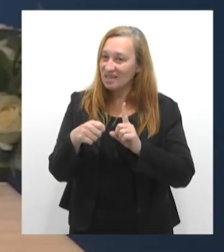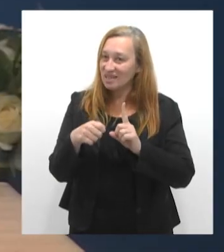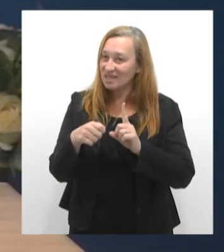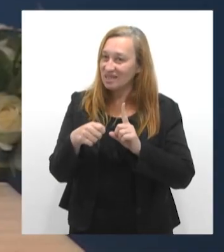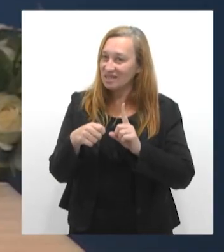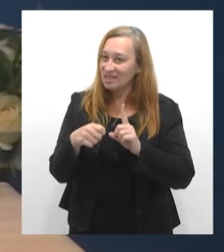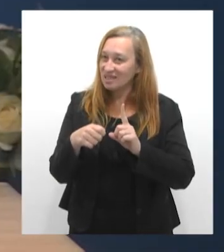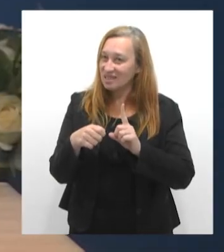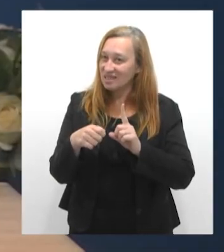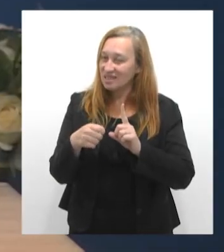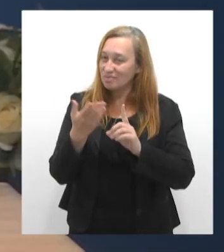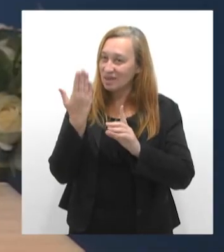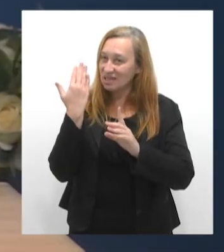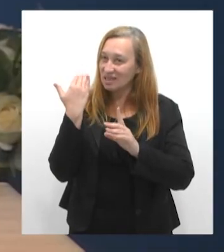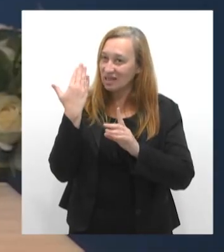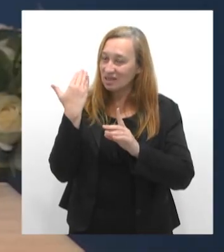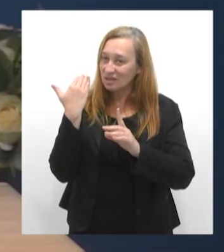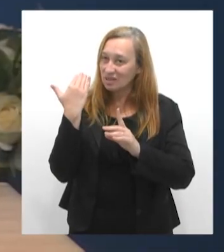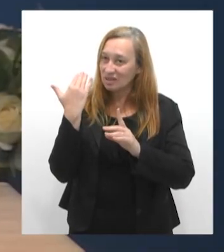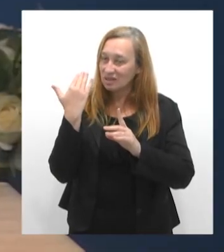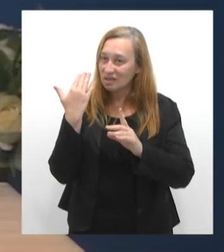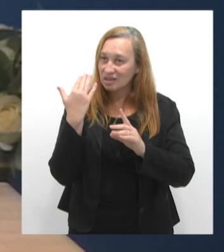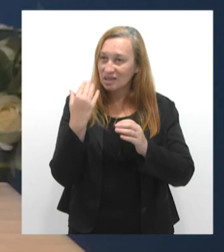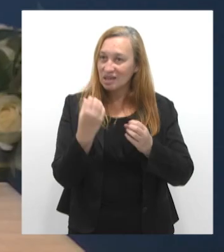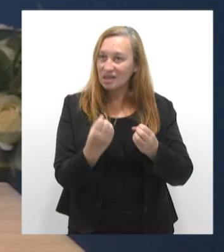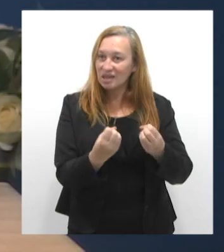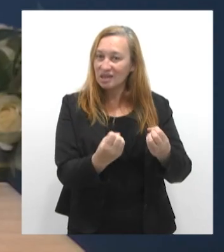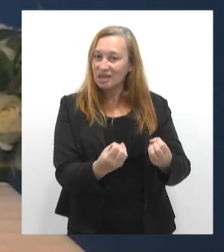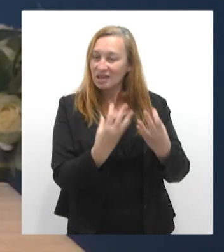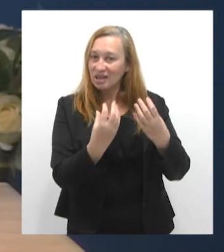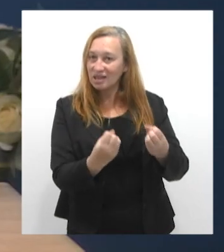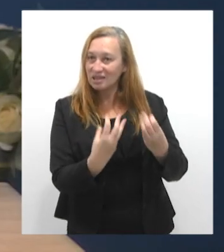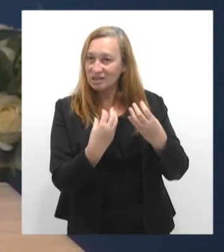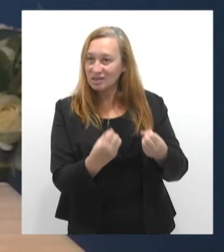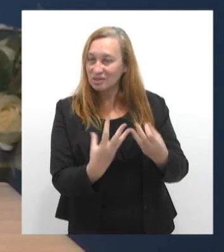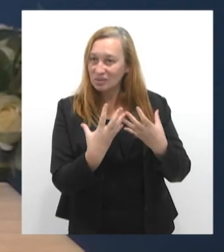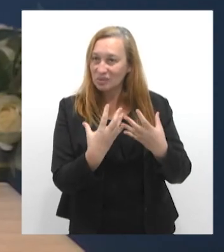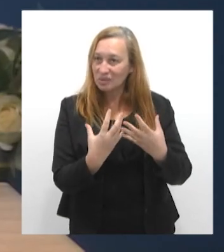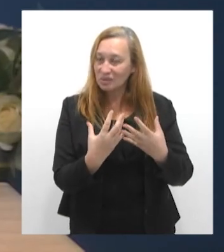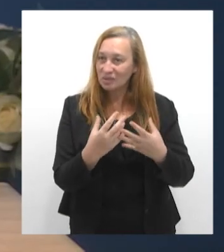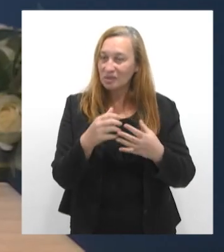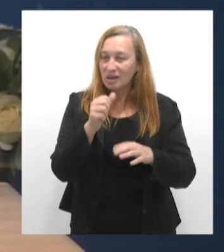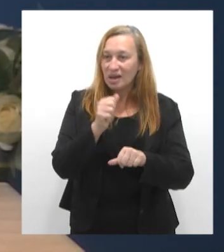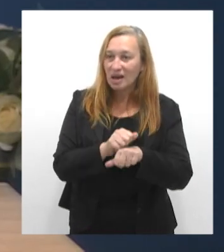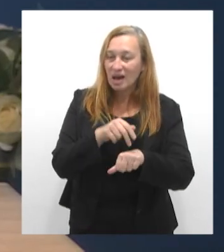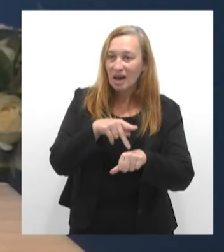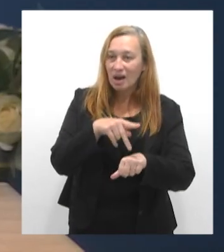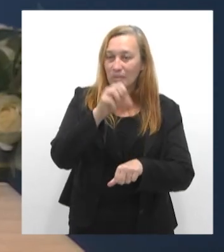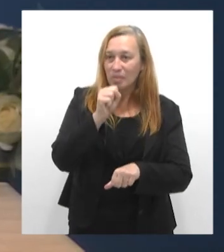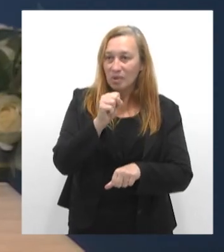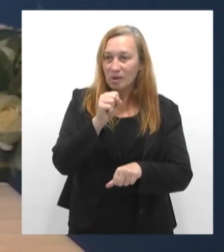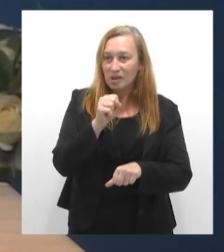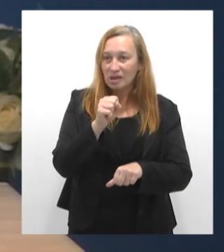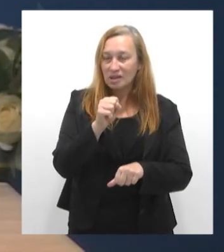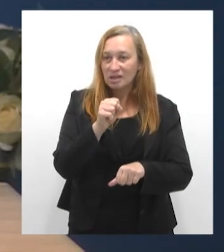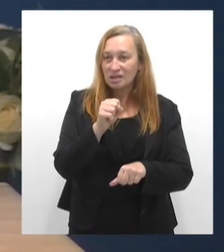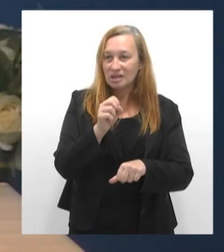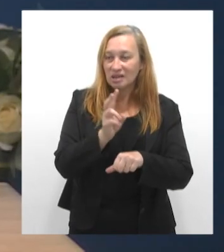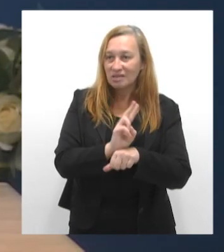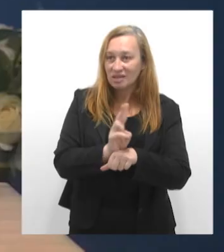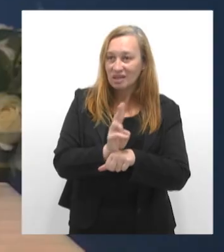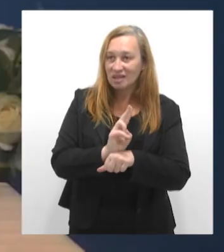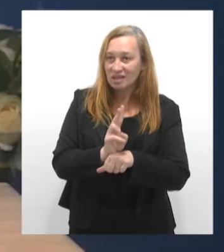meses atrás. Ele deu matéria fechando a pós-graduação de Fiscalização, Controle e Orçamento